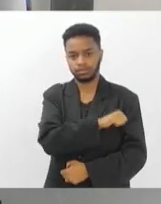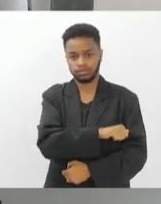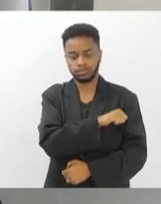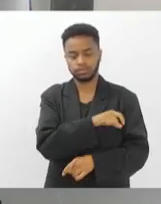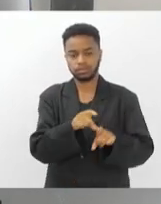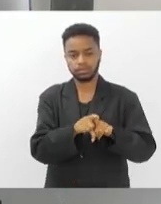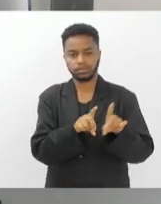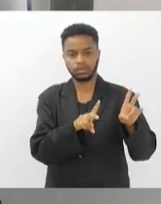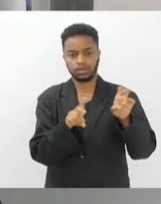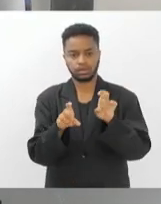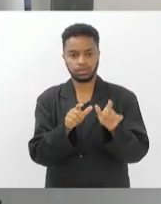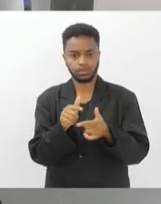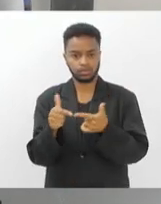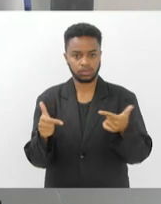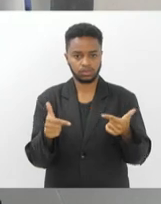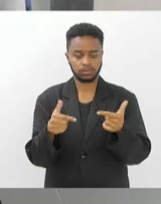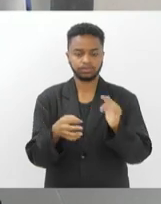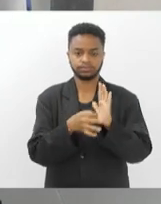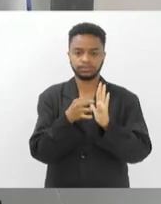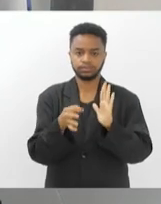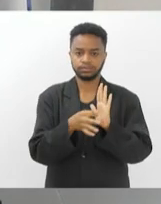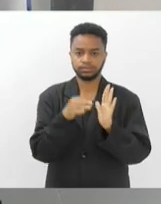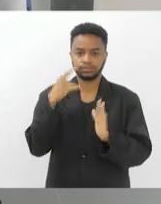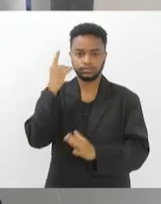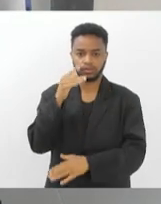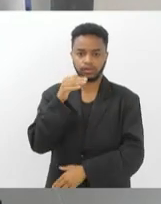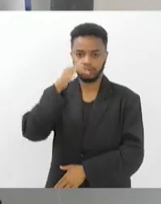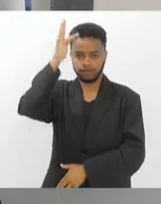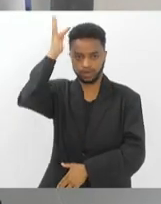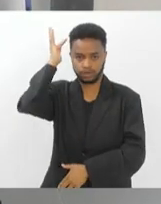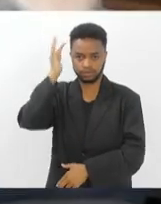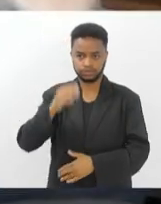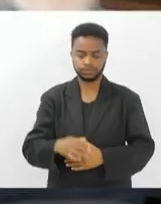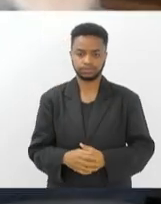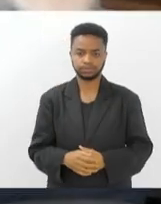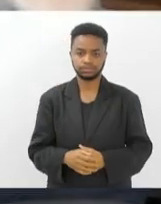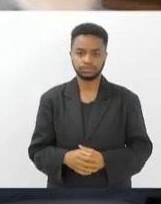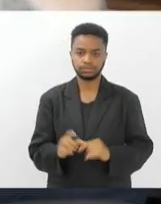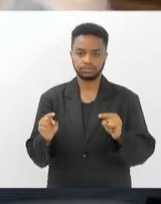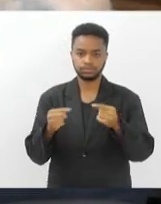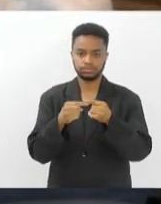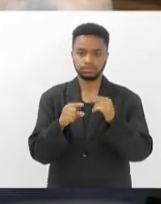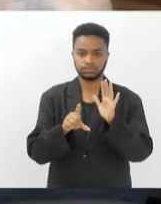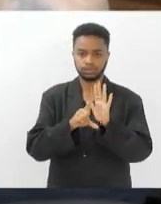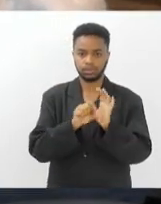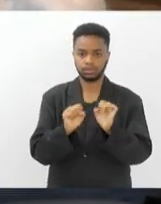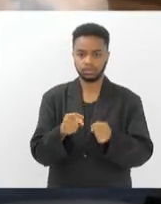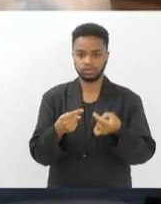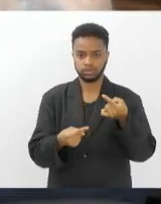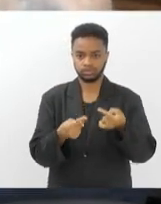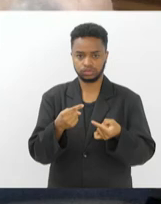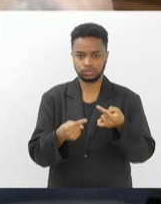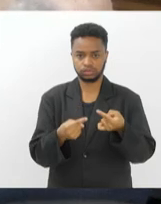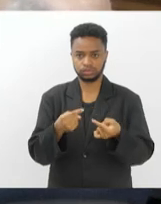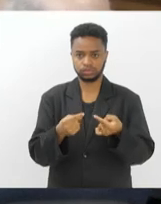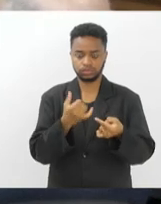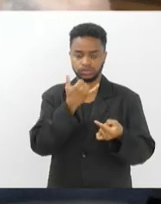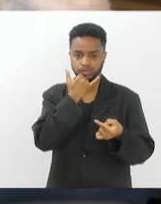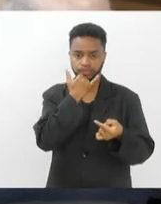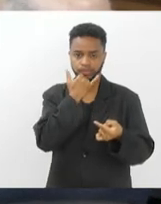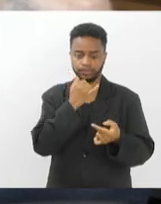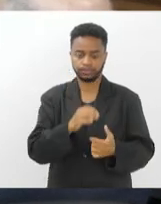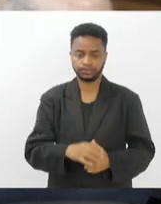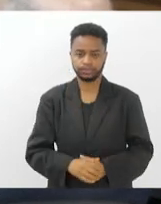outras providências. Parecer, deputado Fred Pacheco. Parecer é pela legalidade. Em discussão, vou discutir... Desculpa.